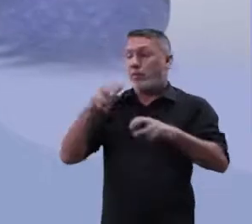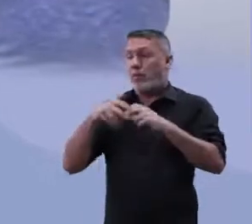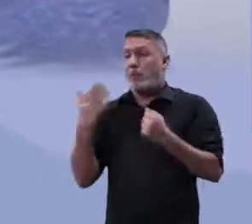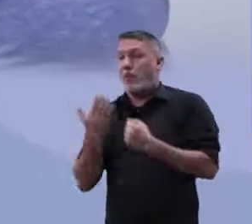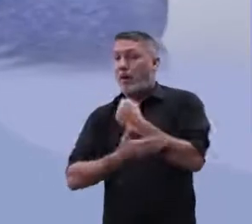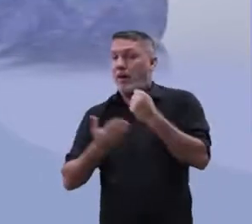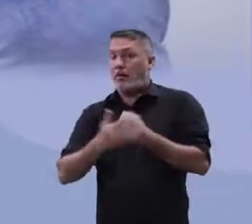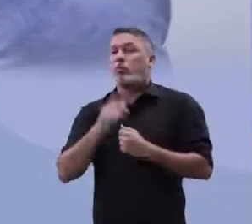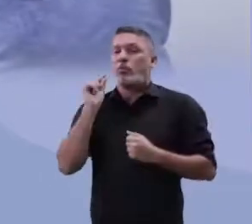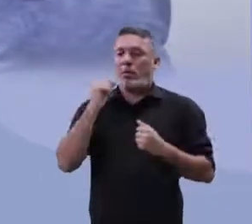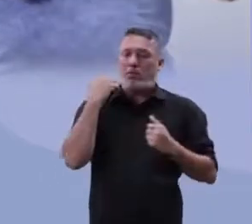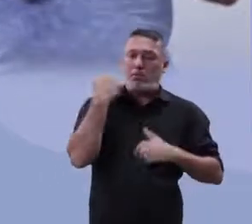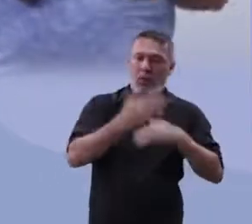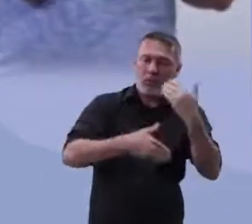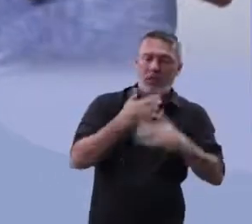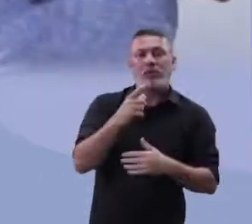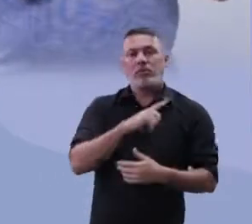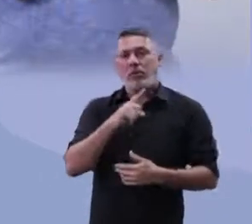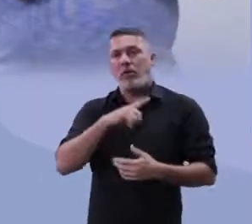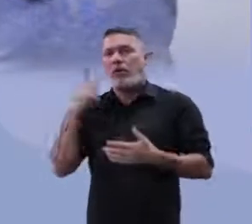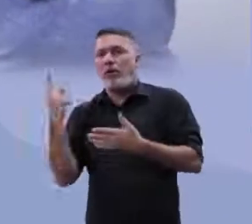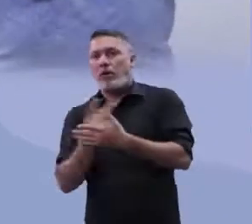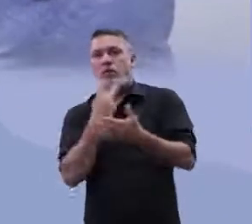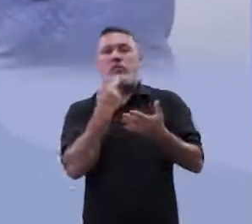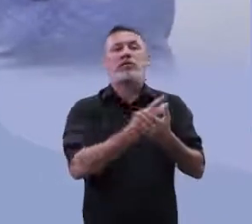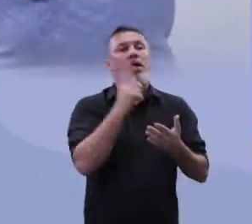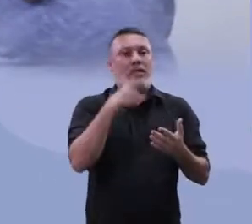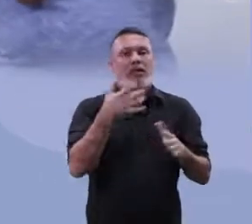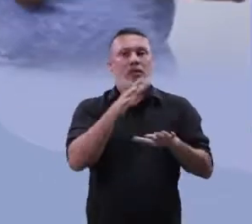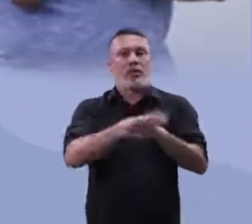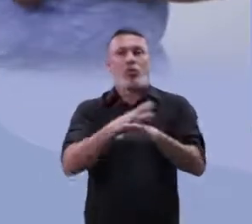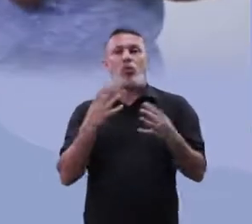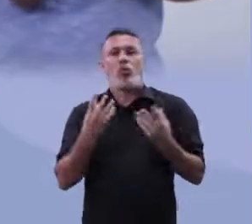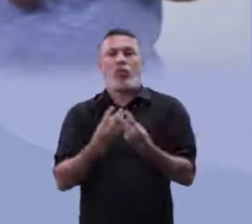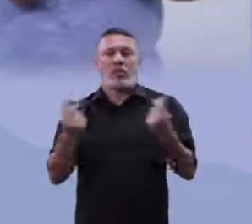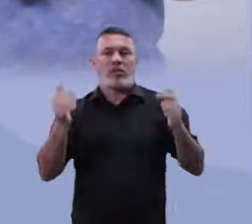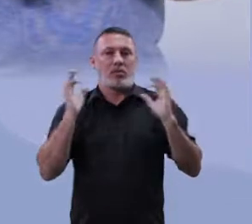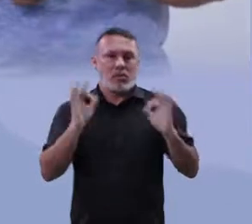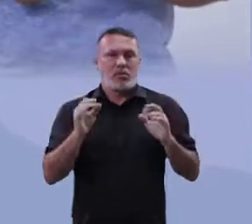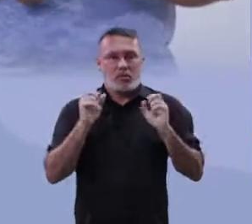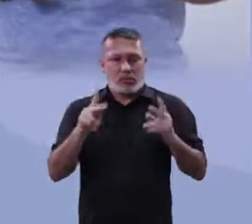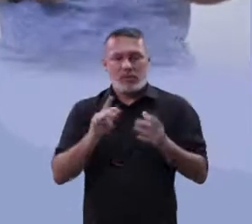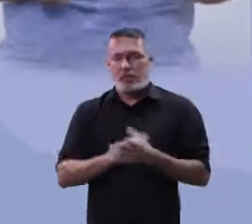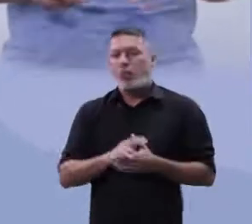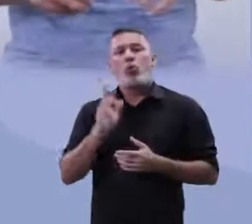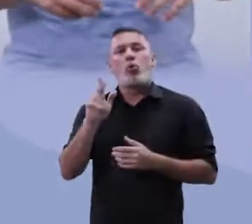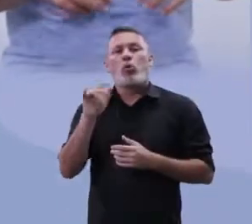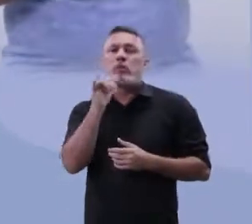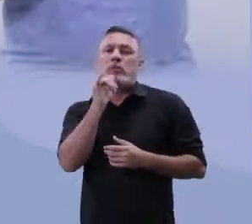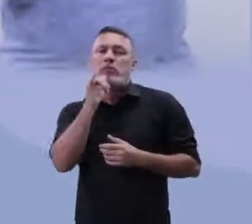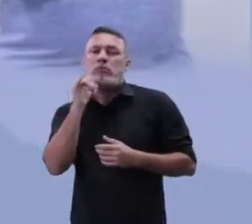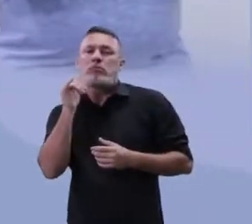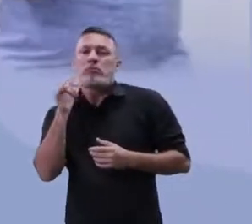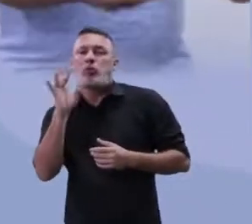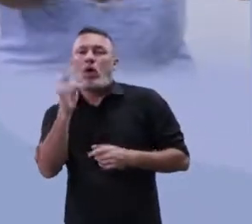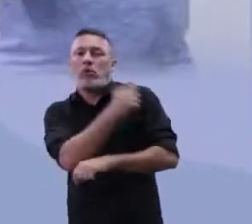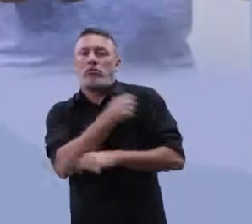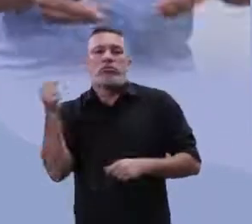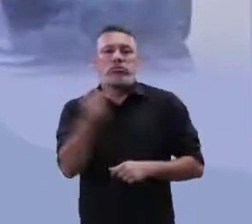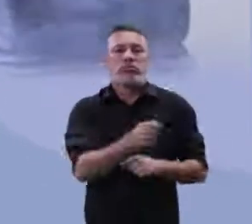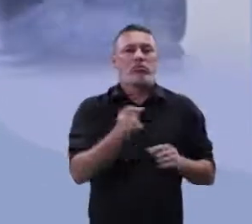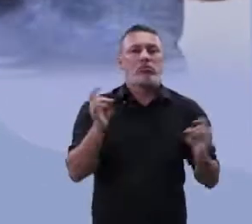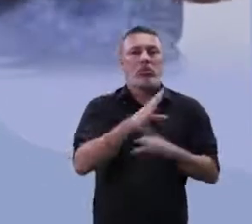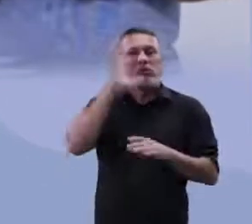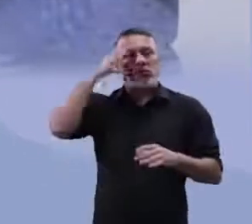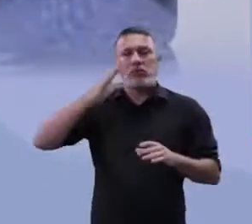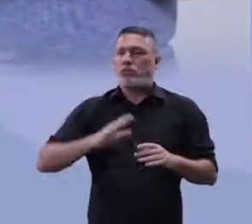basicamente, você entender que esses processos existiram, nós temos que entender que é uma inclusão de qualidade, ok? Não é simplesmente colocar o aluno